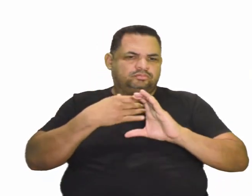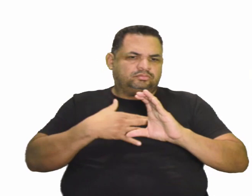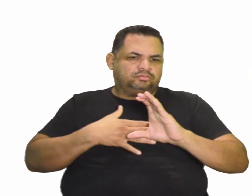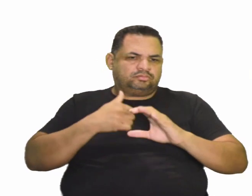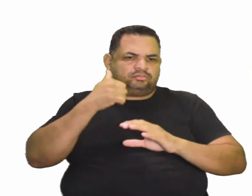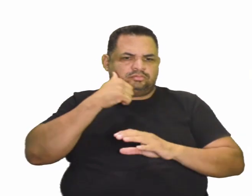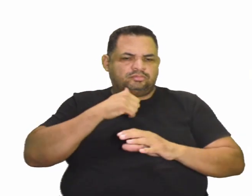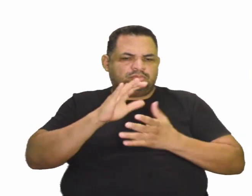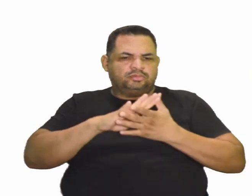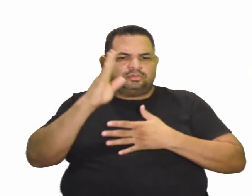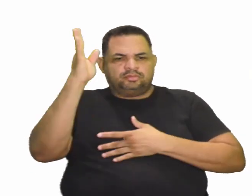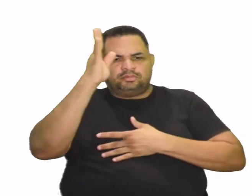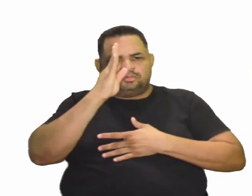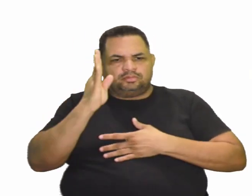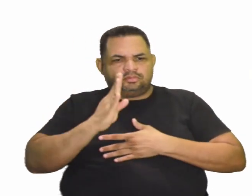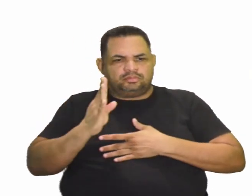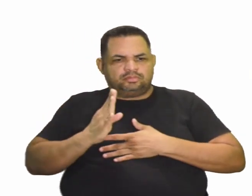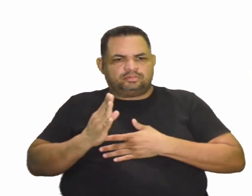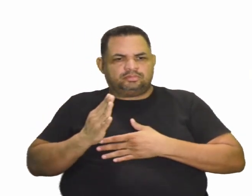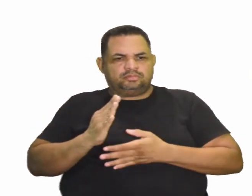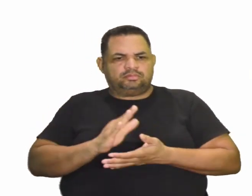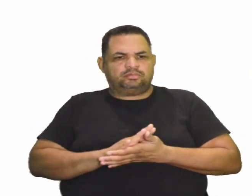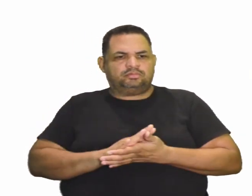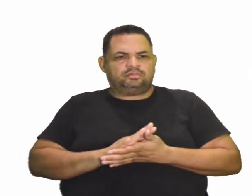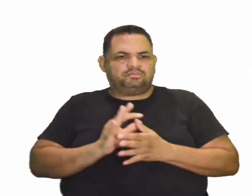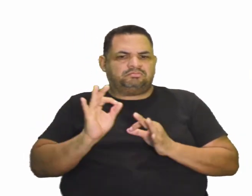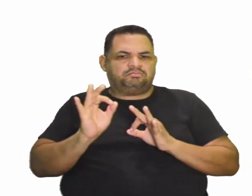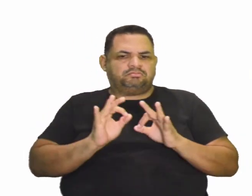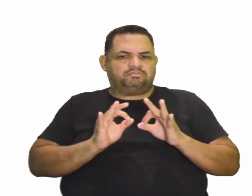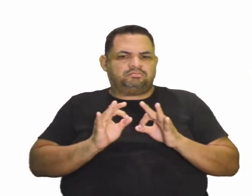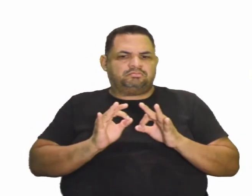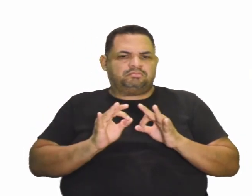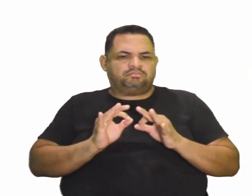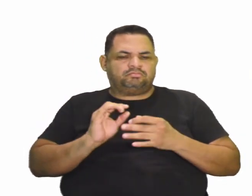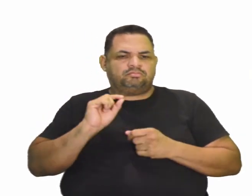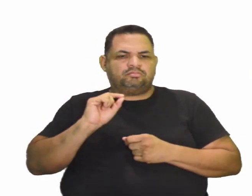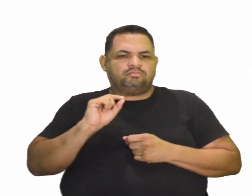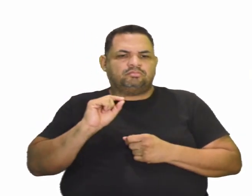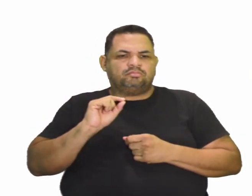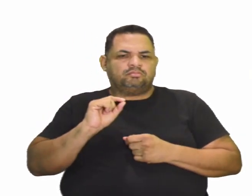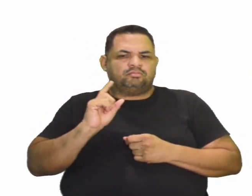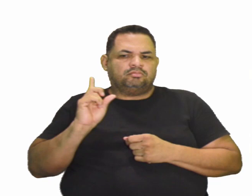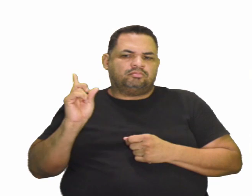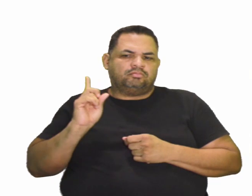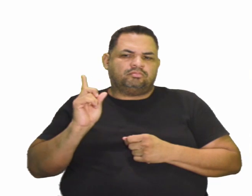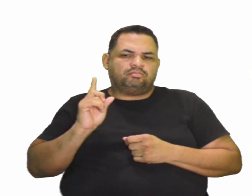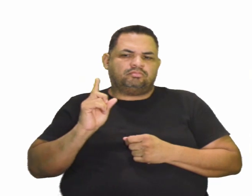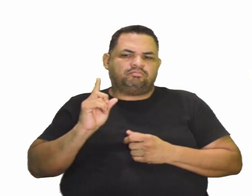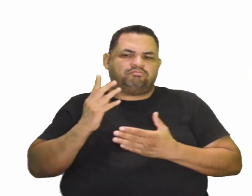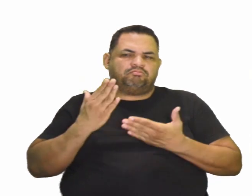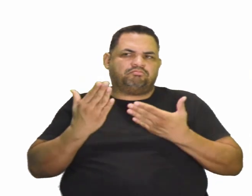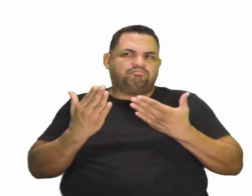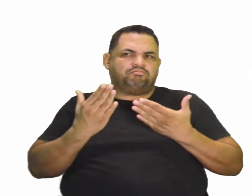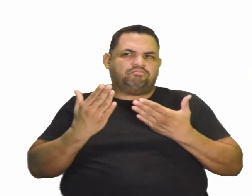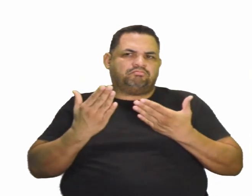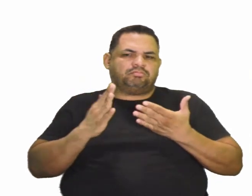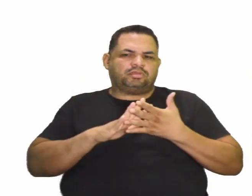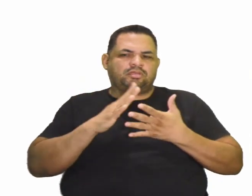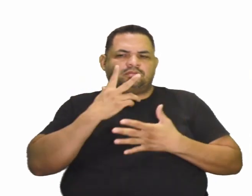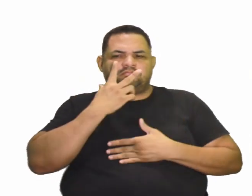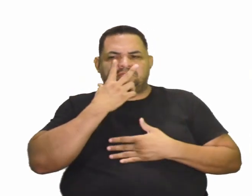mulheres brasileiras, certo? Então, o que há aí de